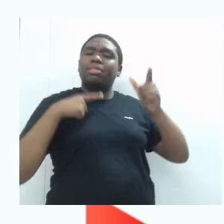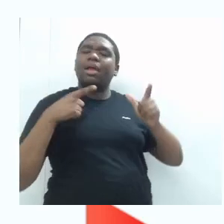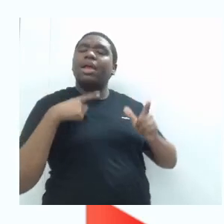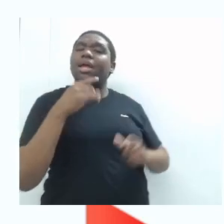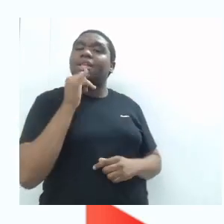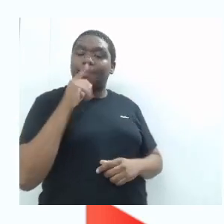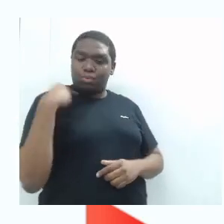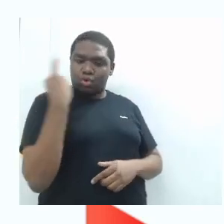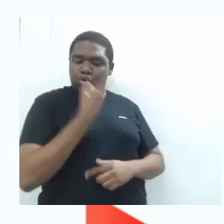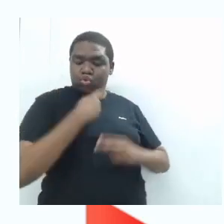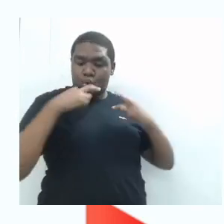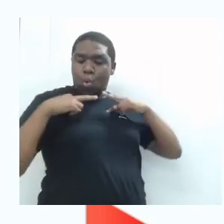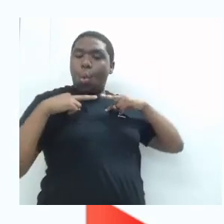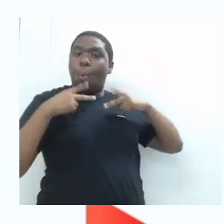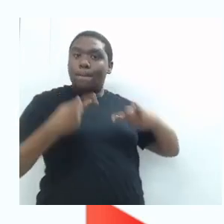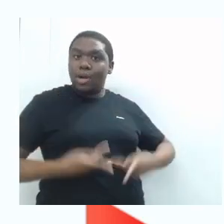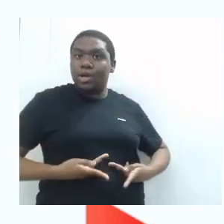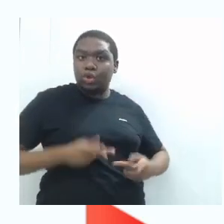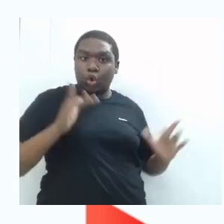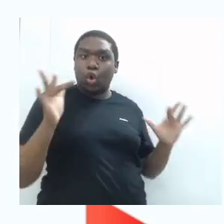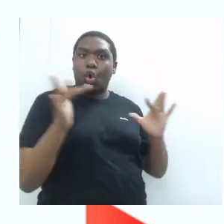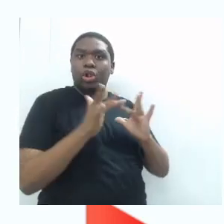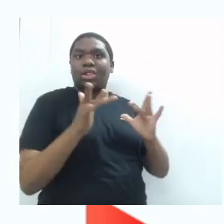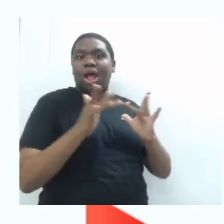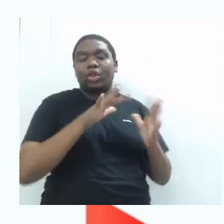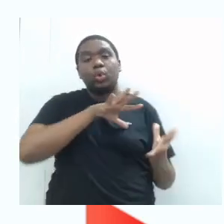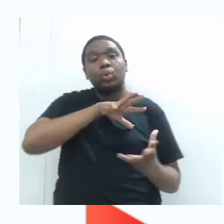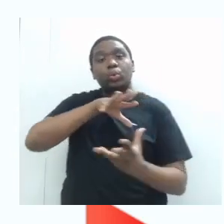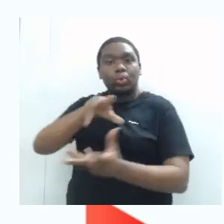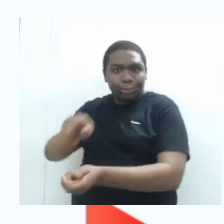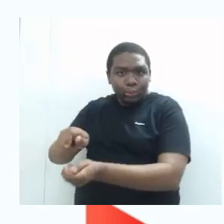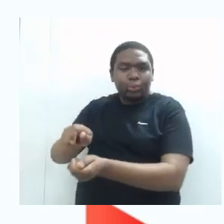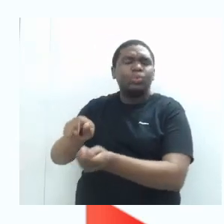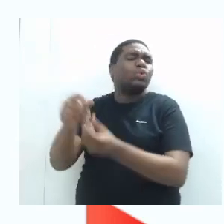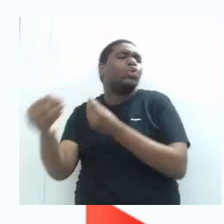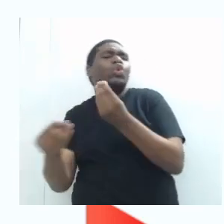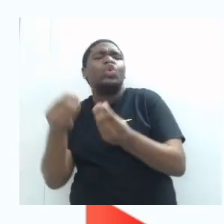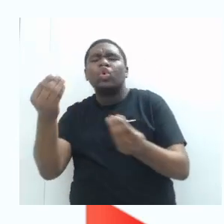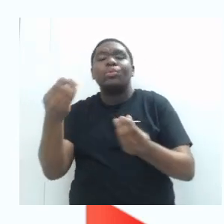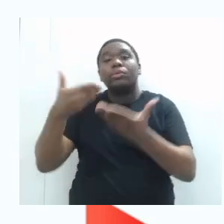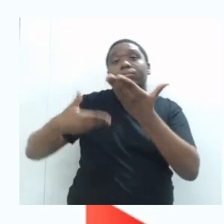seres humanos com o mundo é mediado pelas ideias.